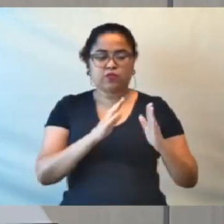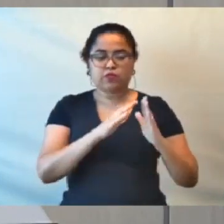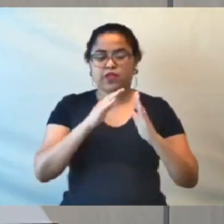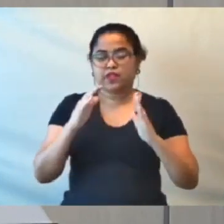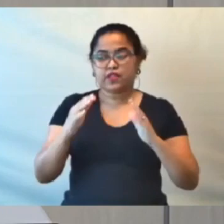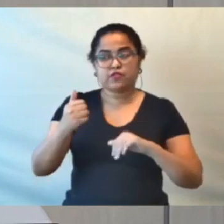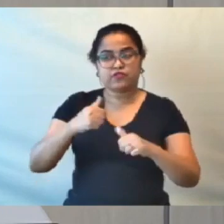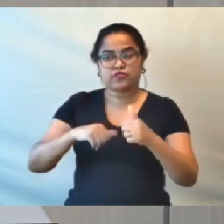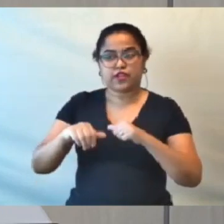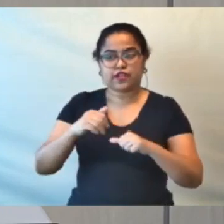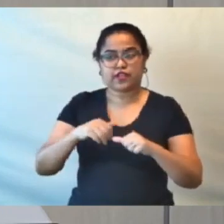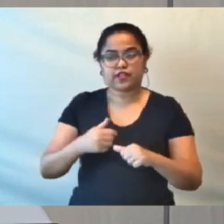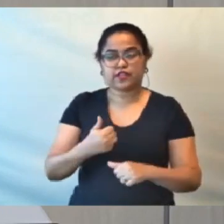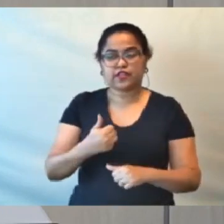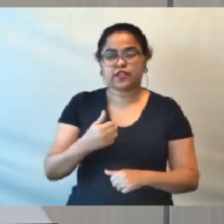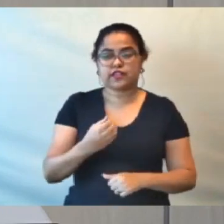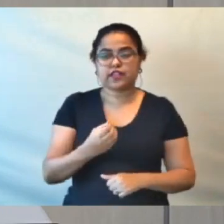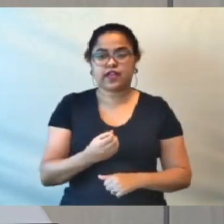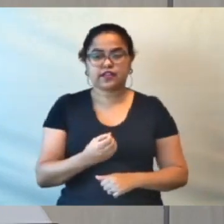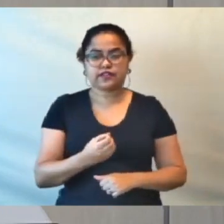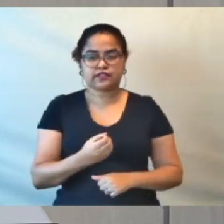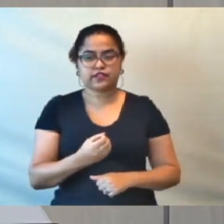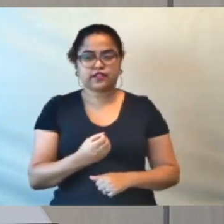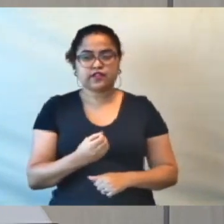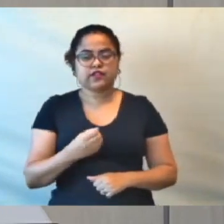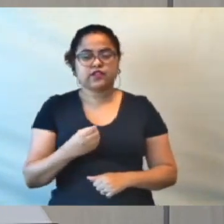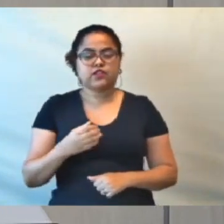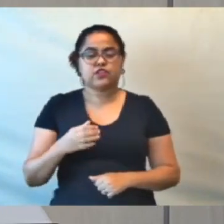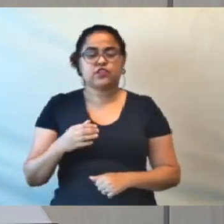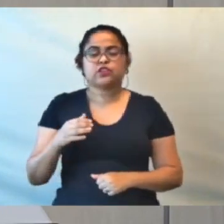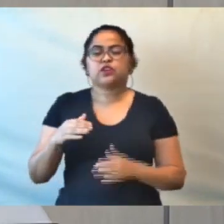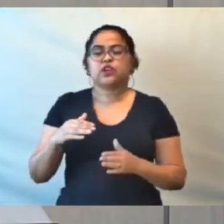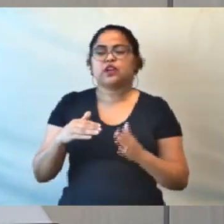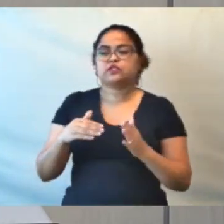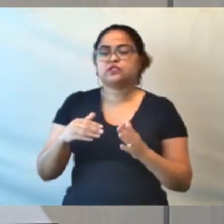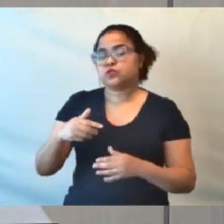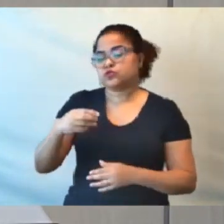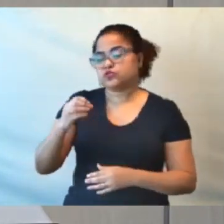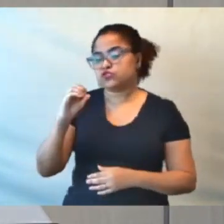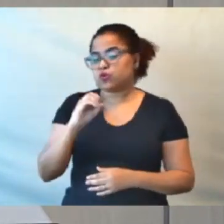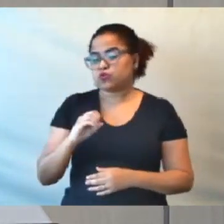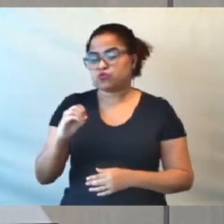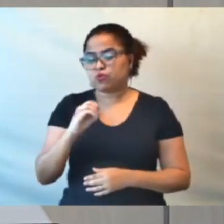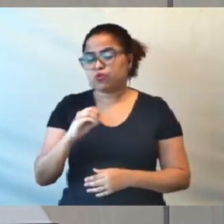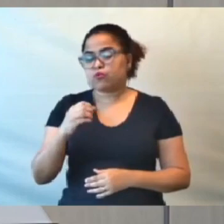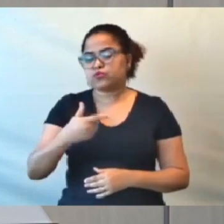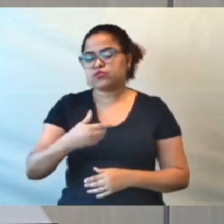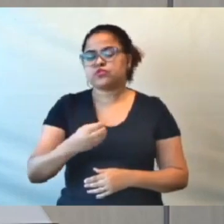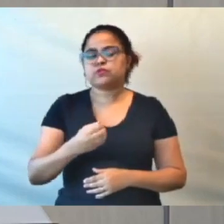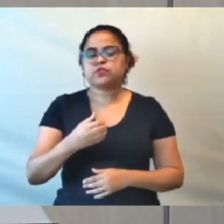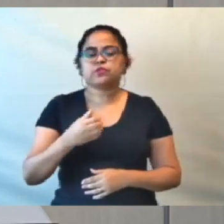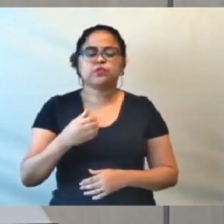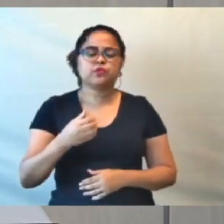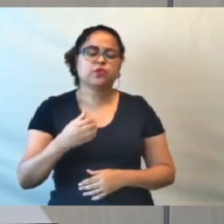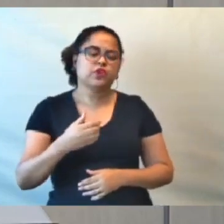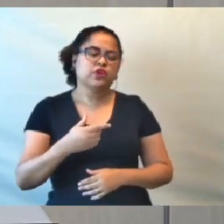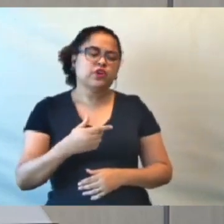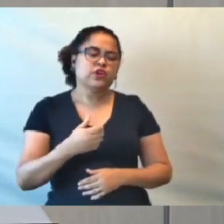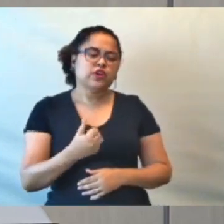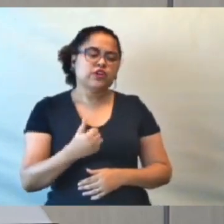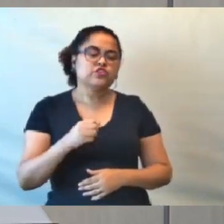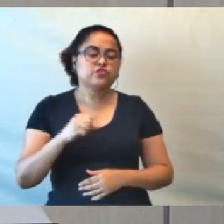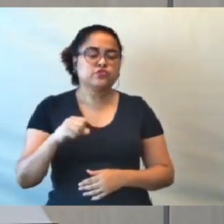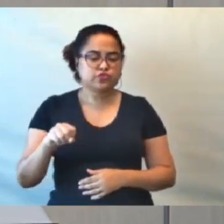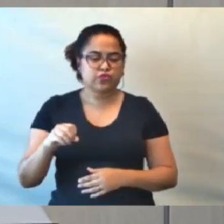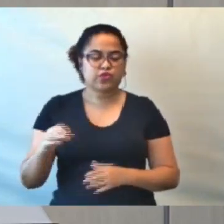2018 a janeiro de 2022, foram observados picos elevados de fósforo